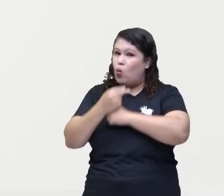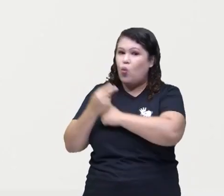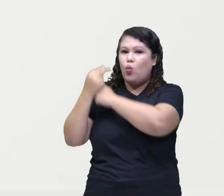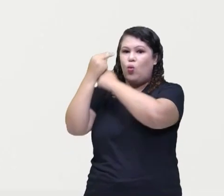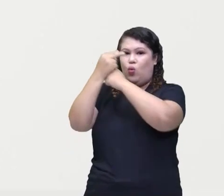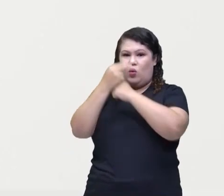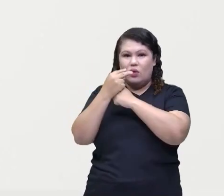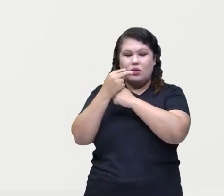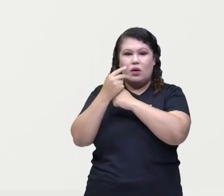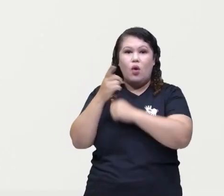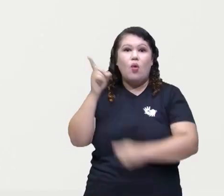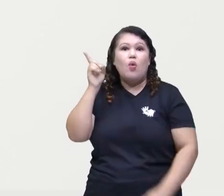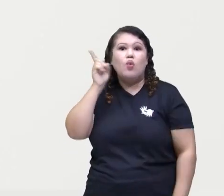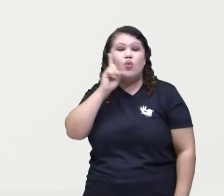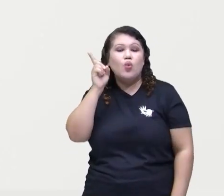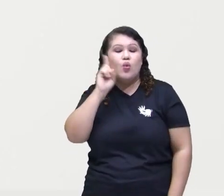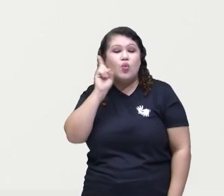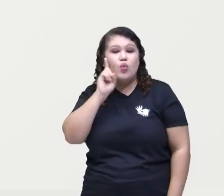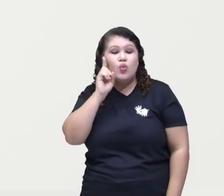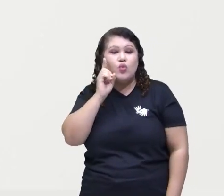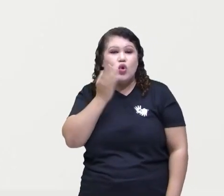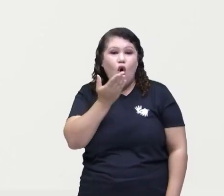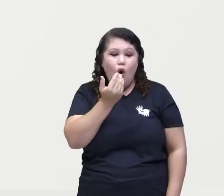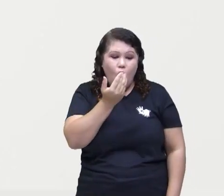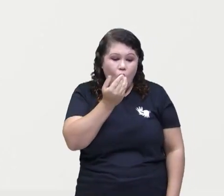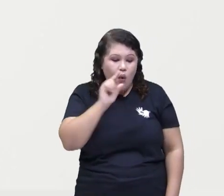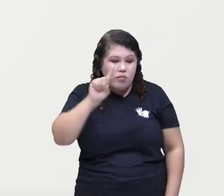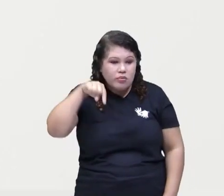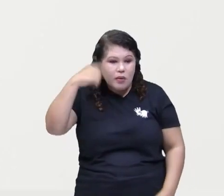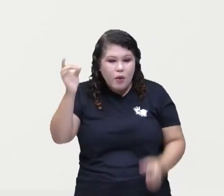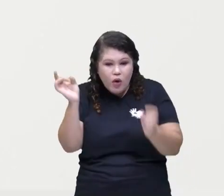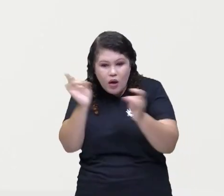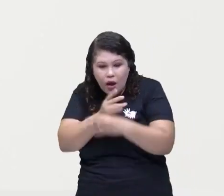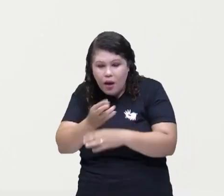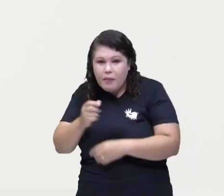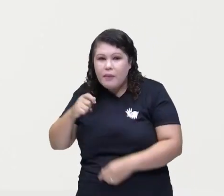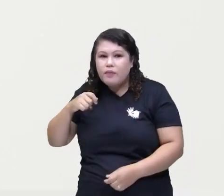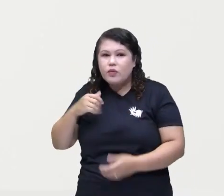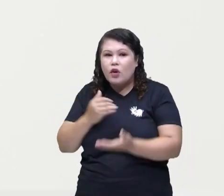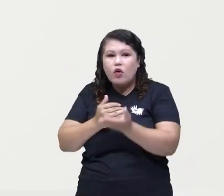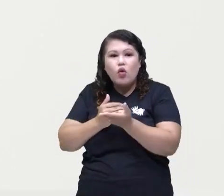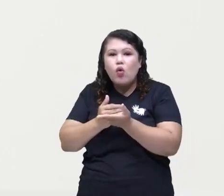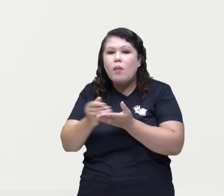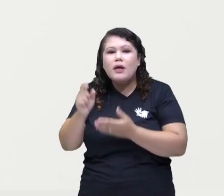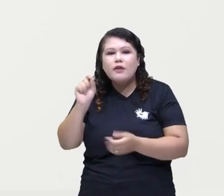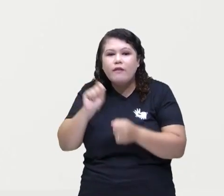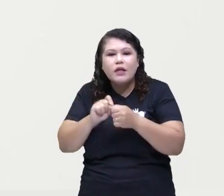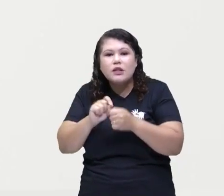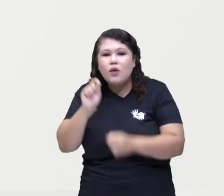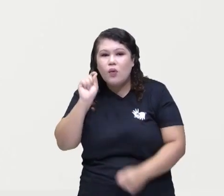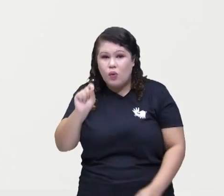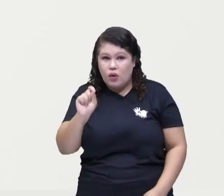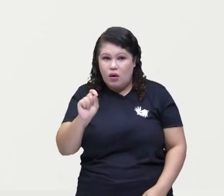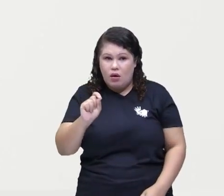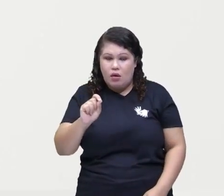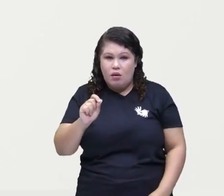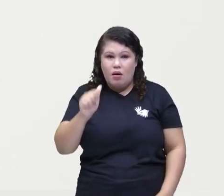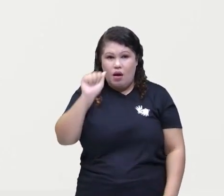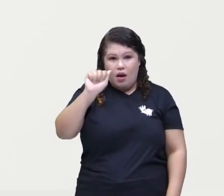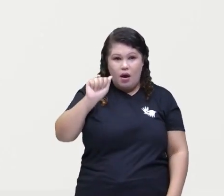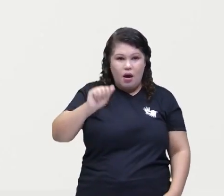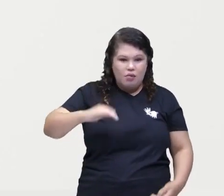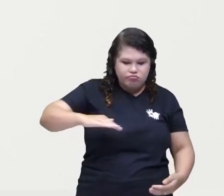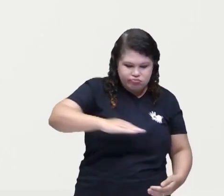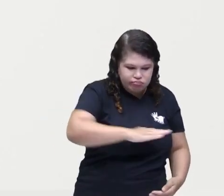dias, depois das refeições, ele logo vai. Letra A, ele vai brincar de carrinho.